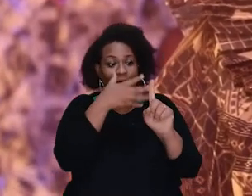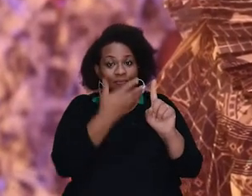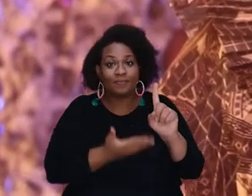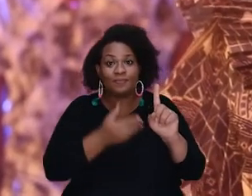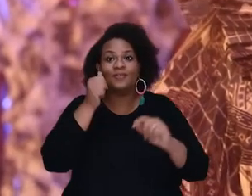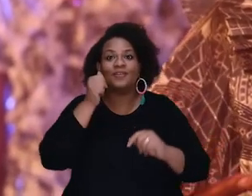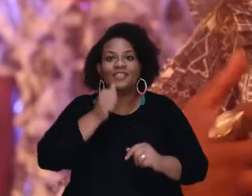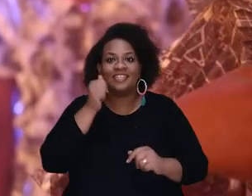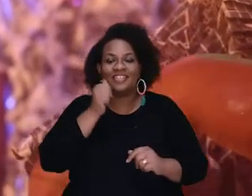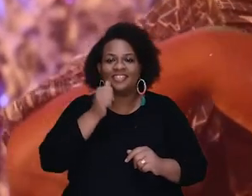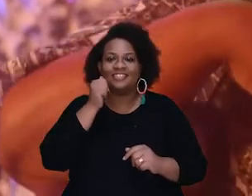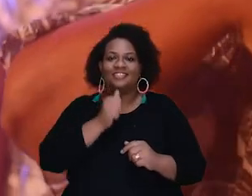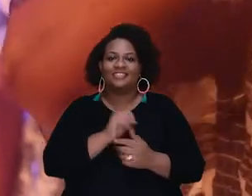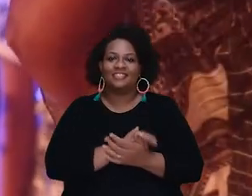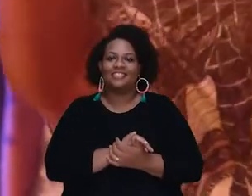mulheres